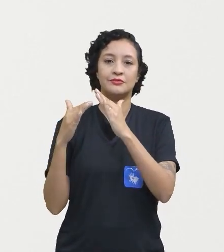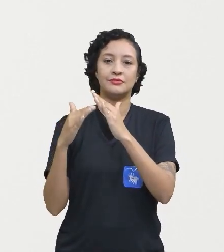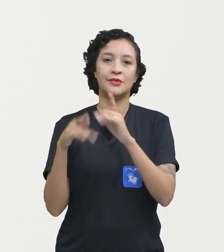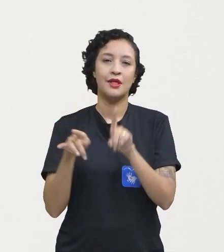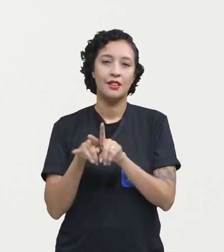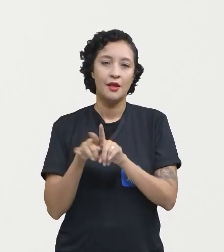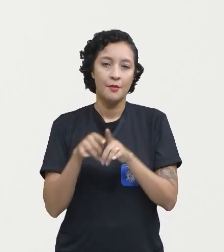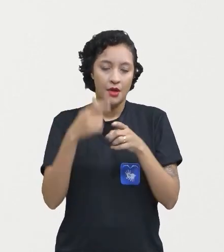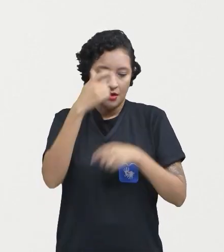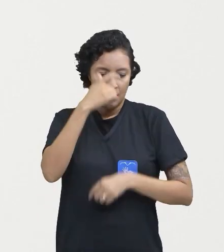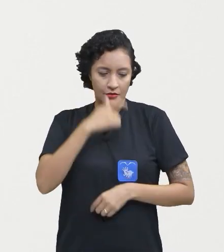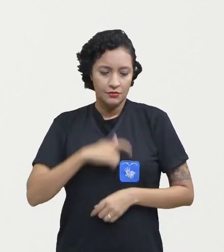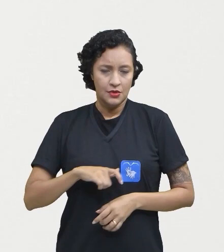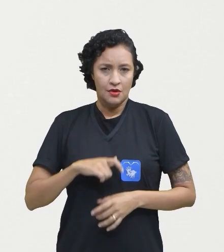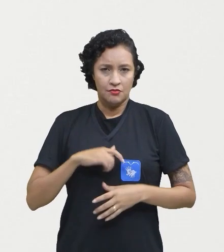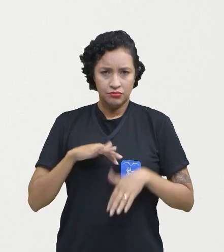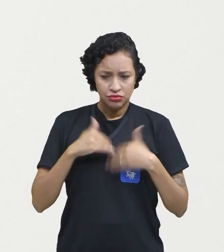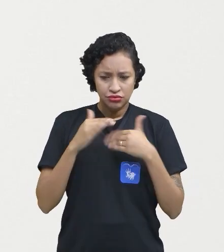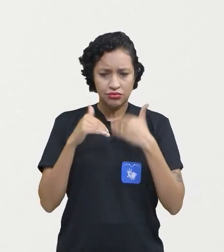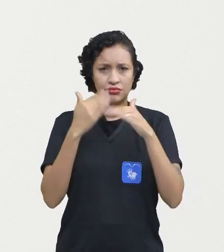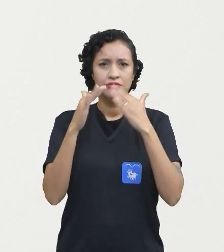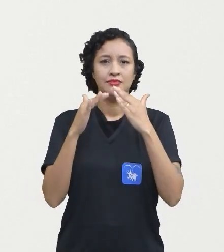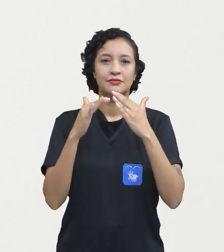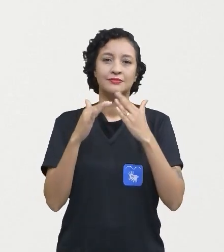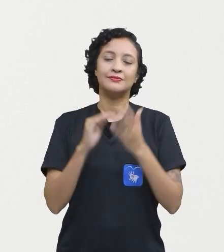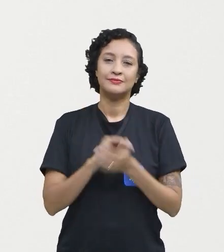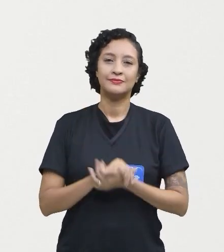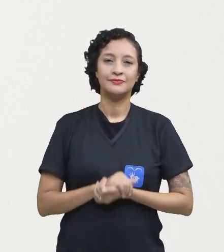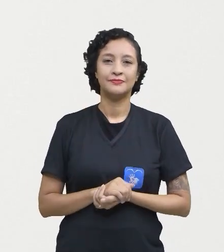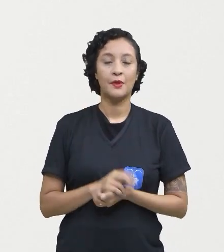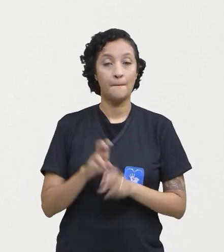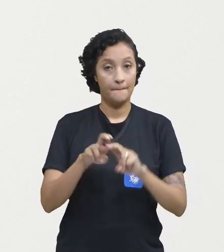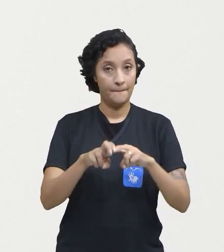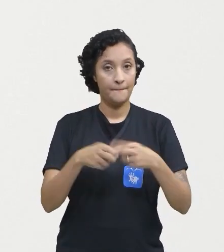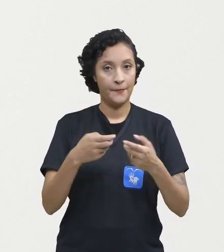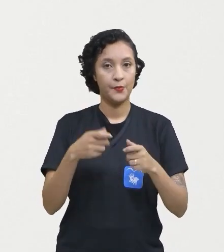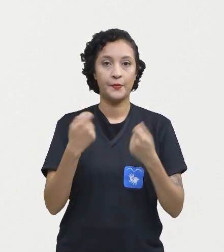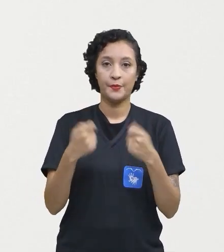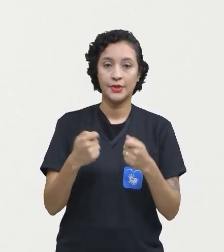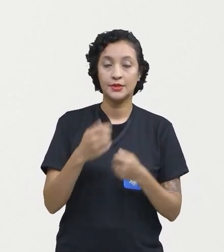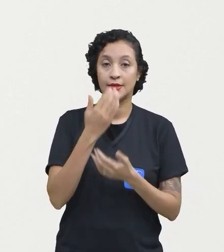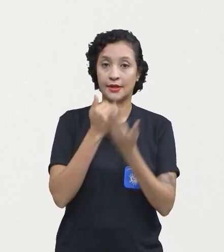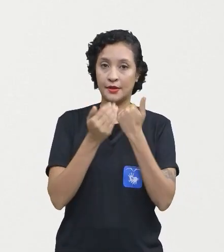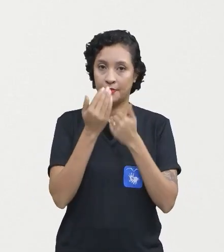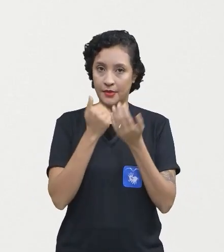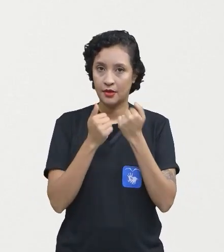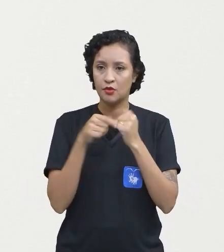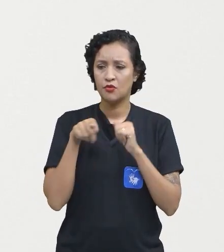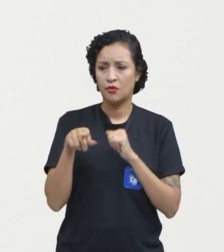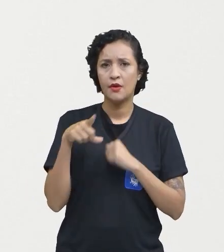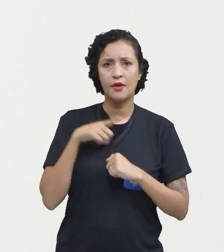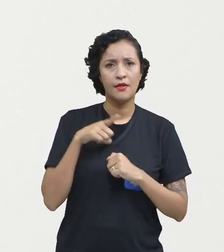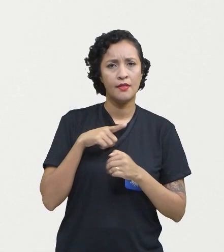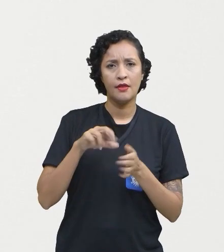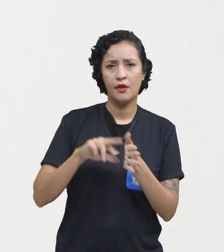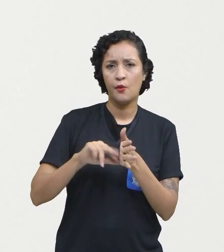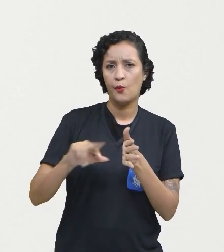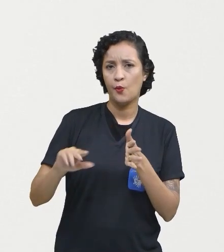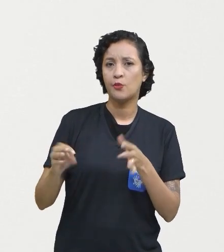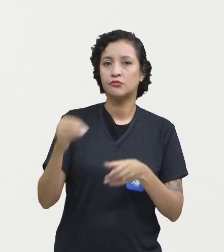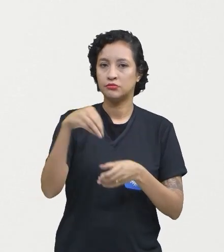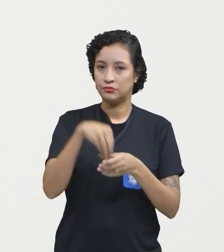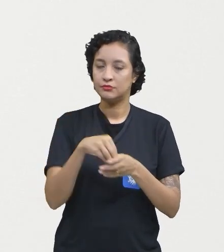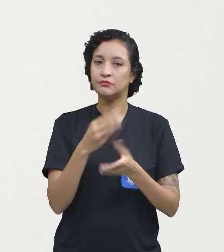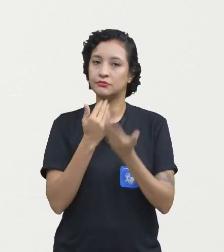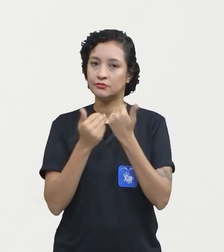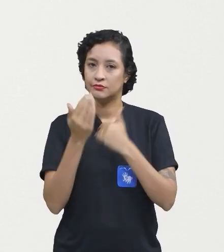e também eles precisam se desenvolver, né, com essa energia. Por isso, os alimentos, eles possuem essa energia. Eles fazem com